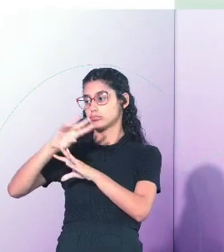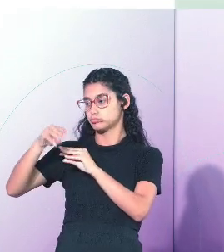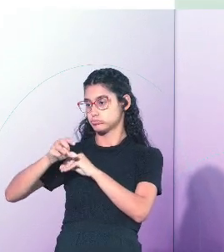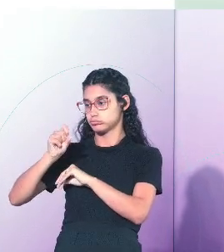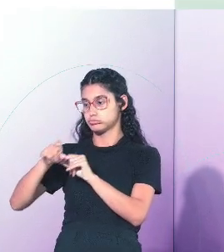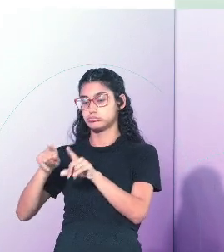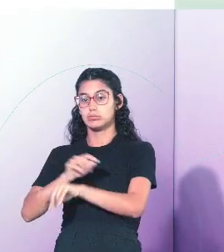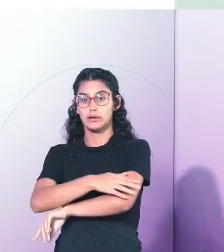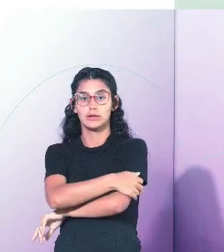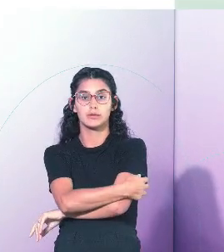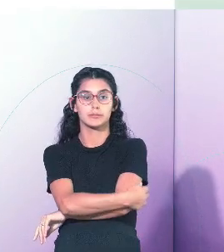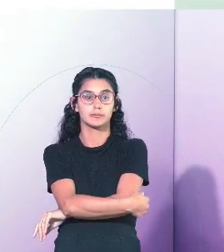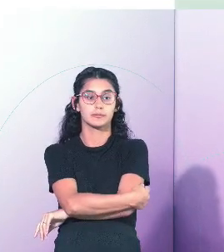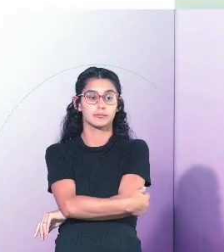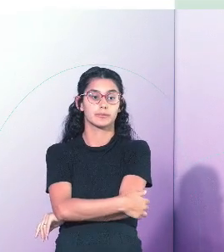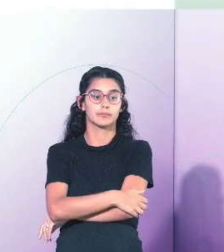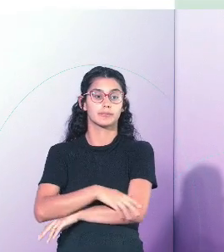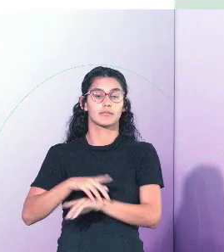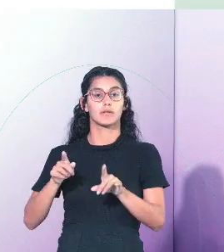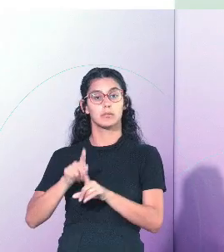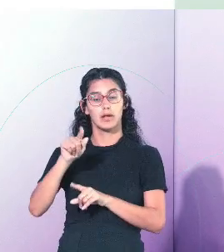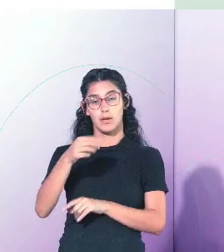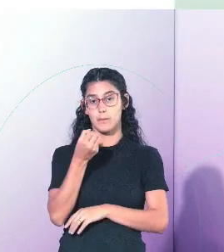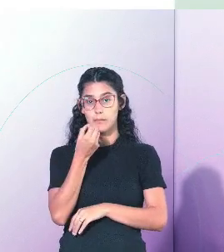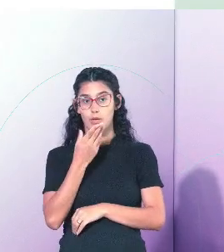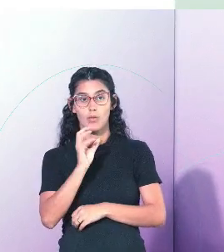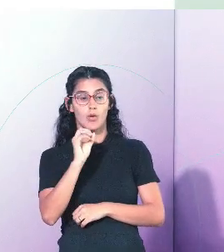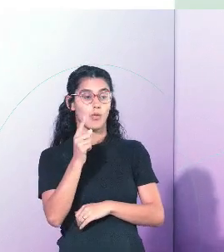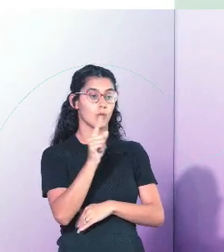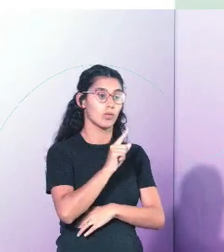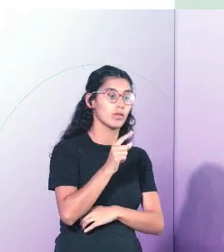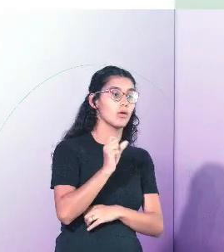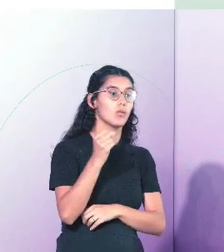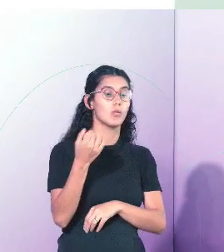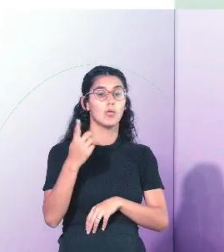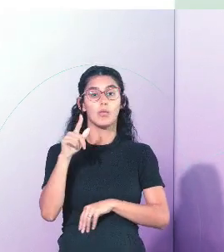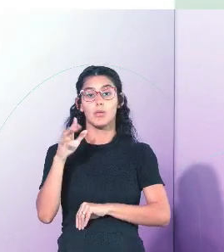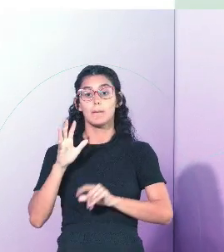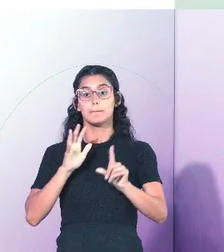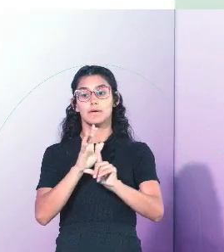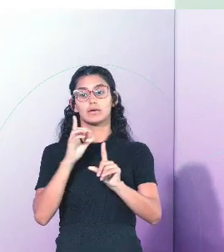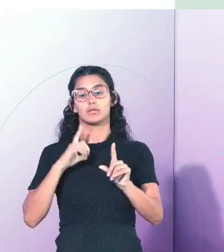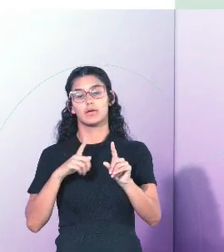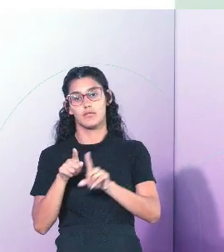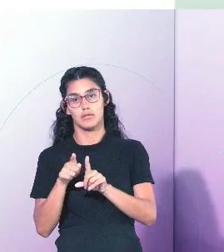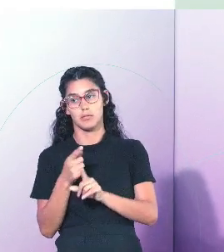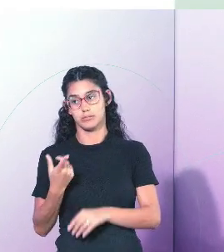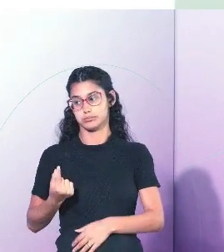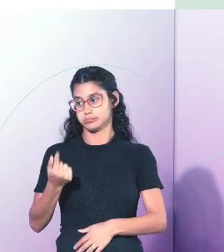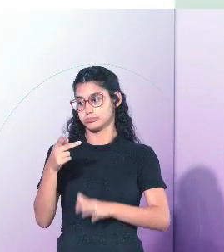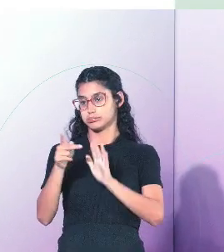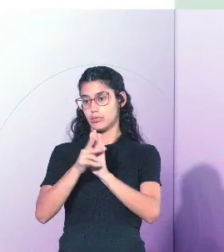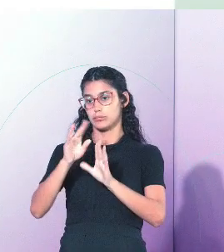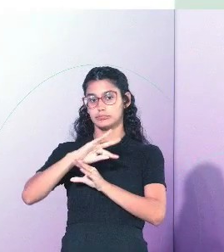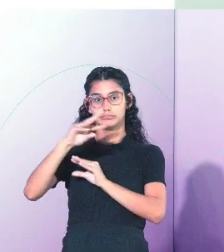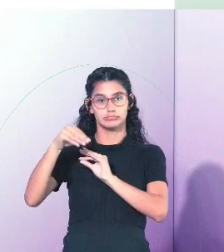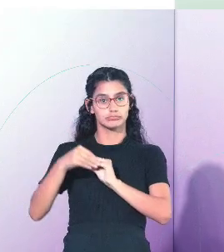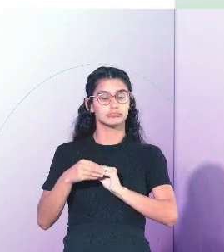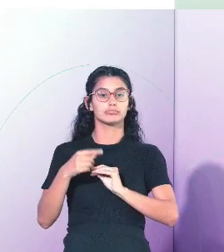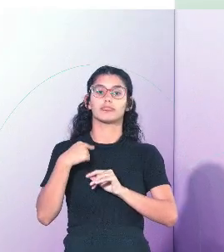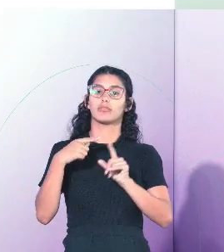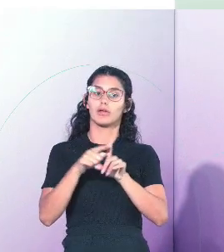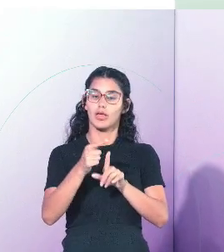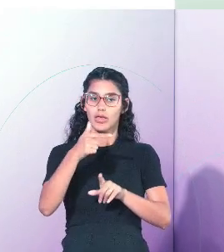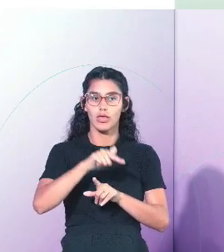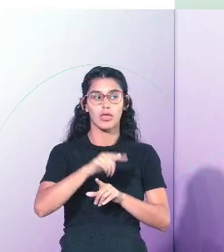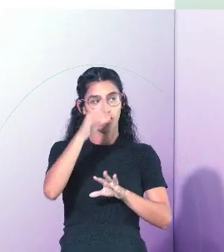essa razão de custo-efetividade incremental ela é positiva ou não é, qual é o impacto orçamentário dessa incorporação. Então, eu ainda